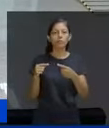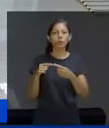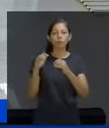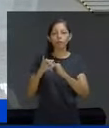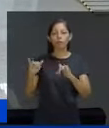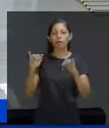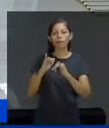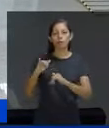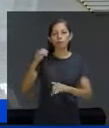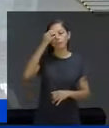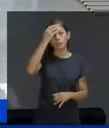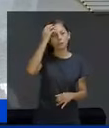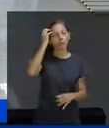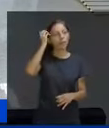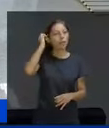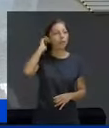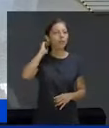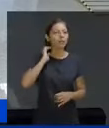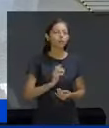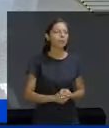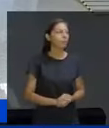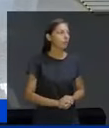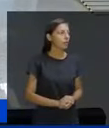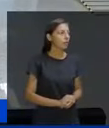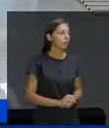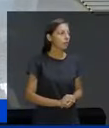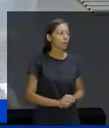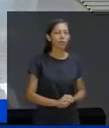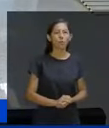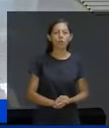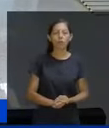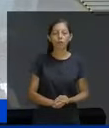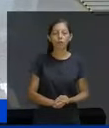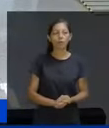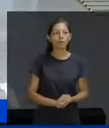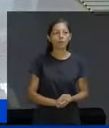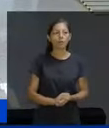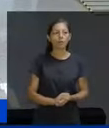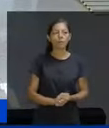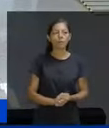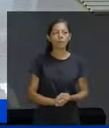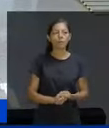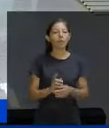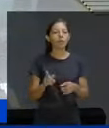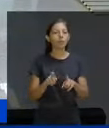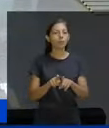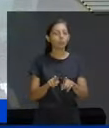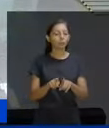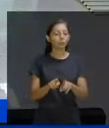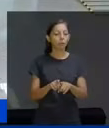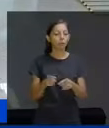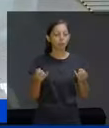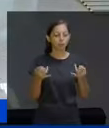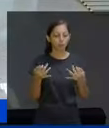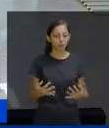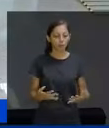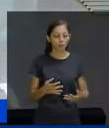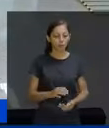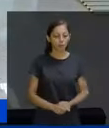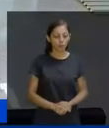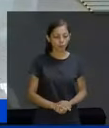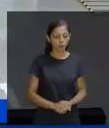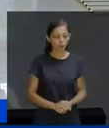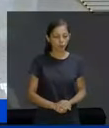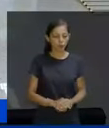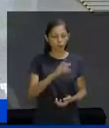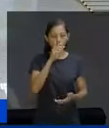unidade técnica nem pelo Ministério Público Eleitoral. Logo, é tema irrelevante para o caso concreto. Além disso, afirma a interessada que, na